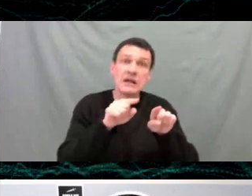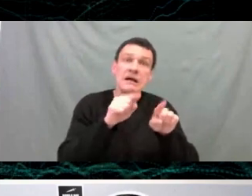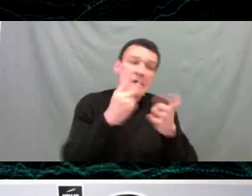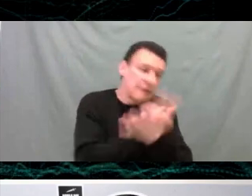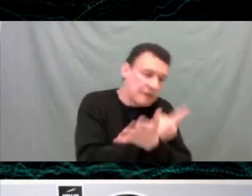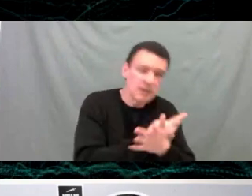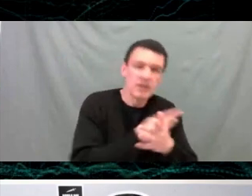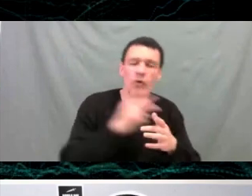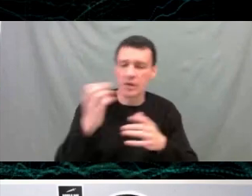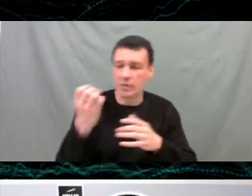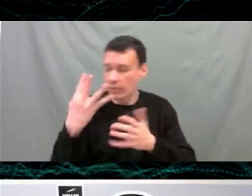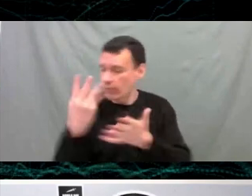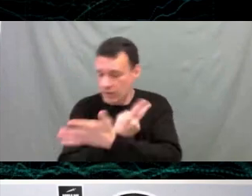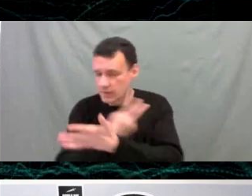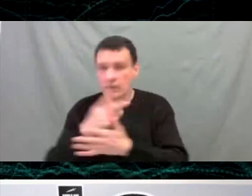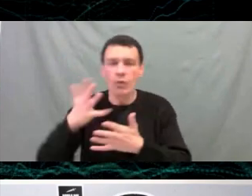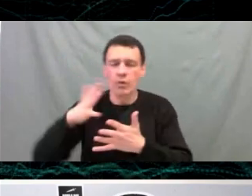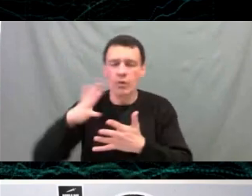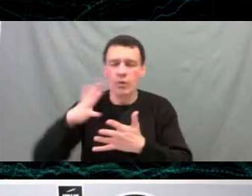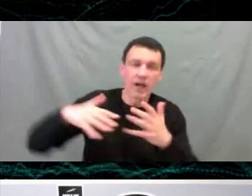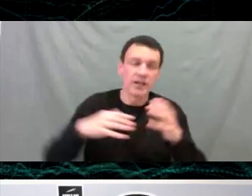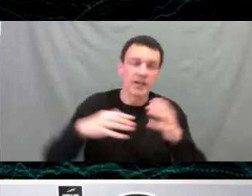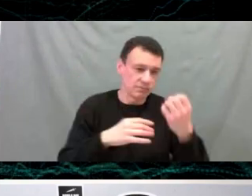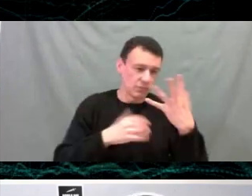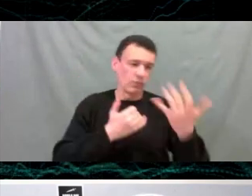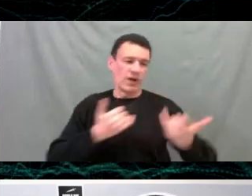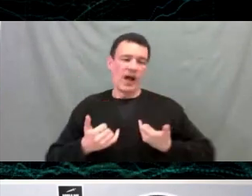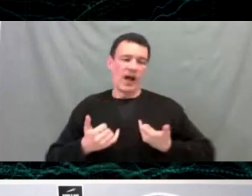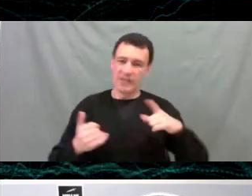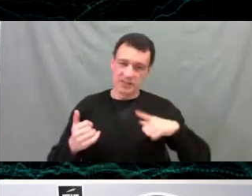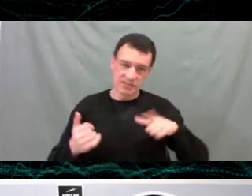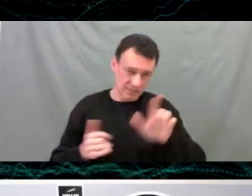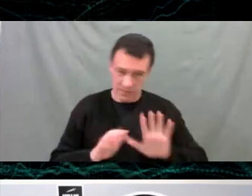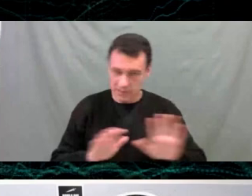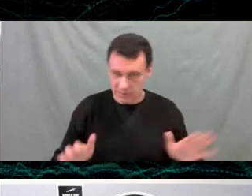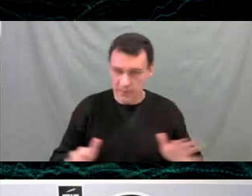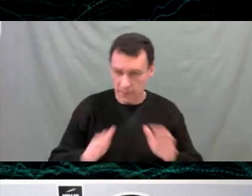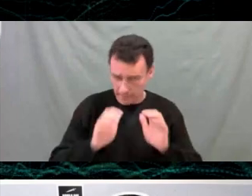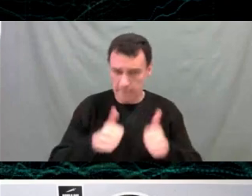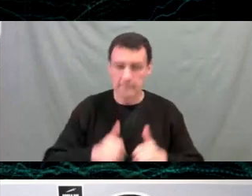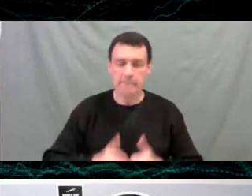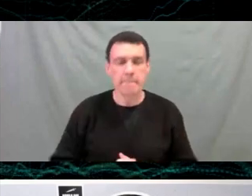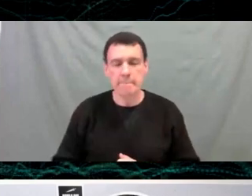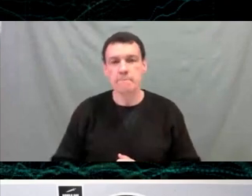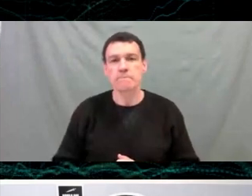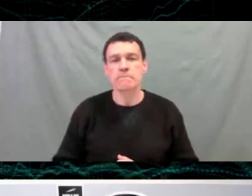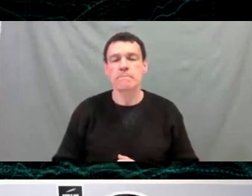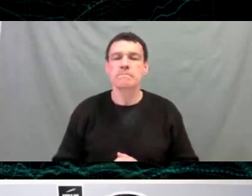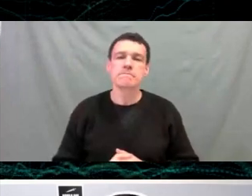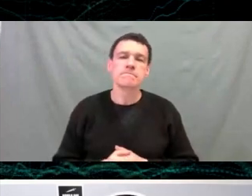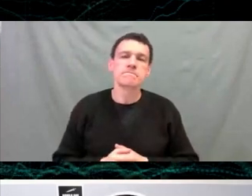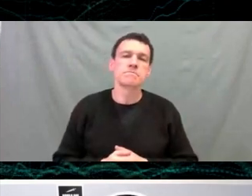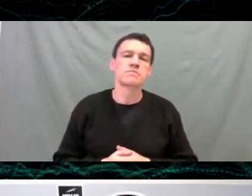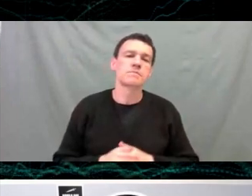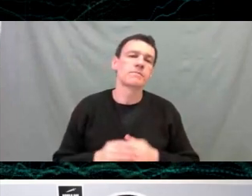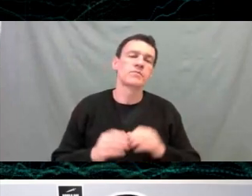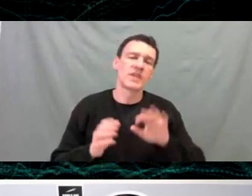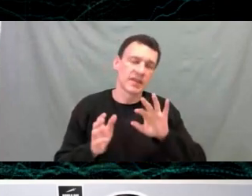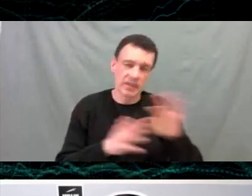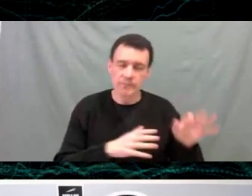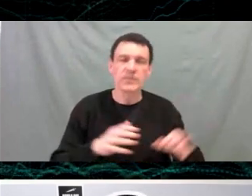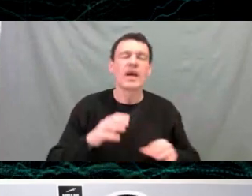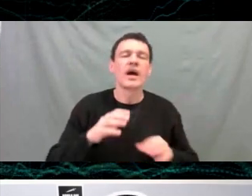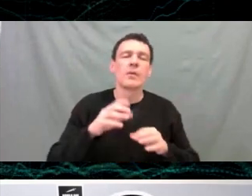Ou mesmo é válido pro proxy, só muda ali, tá? A nomenclatura do elemento. Para o Java Gateway, componente de monitoramento do